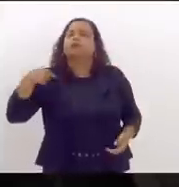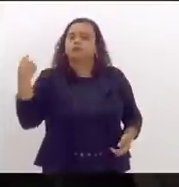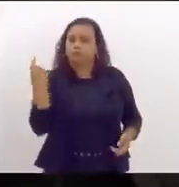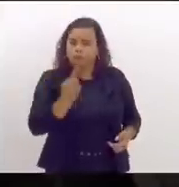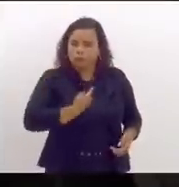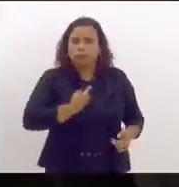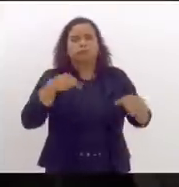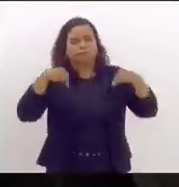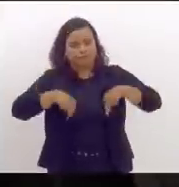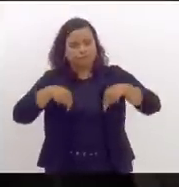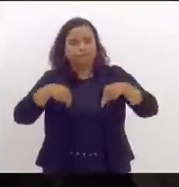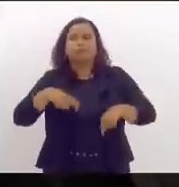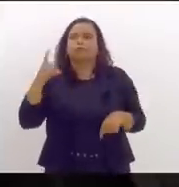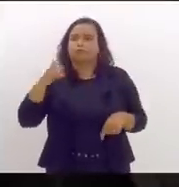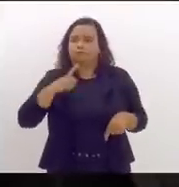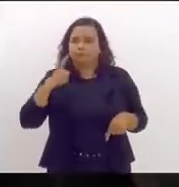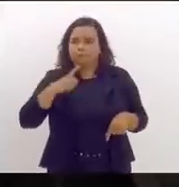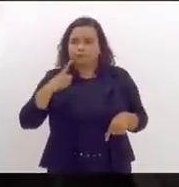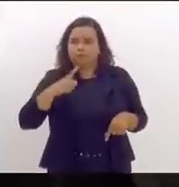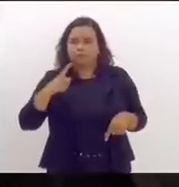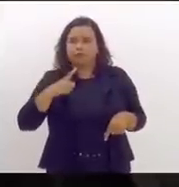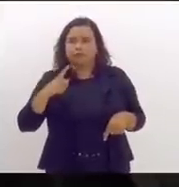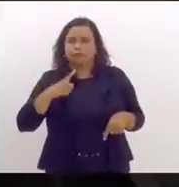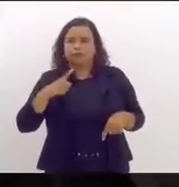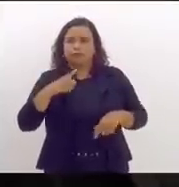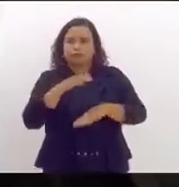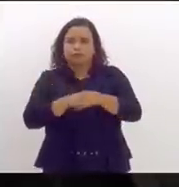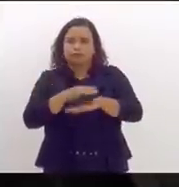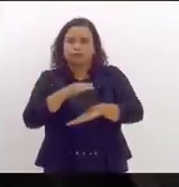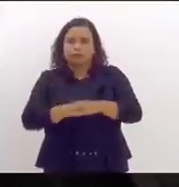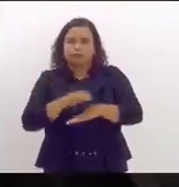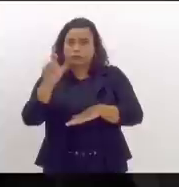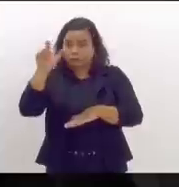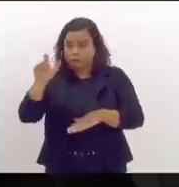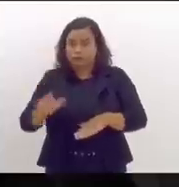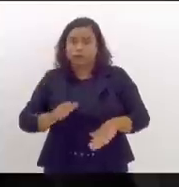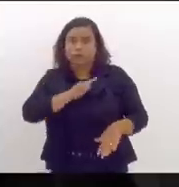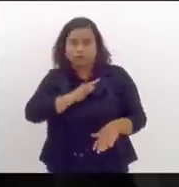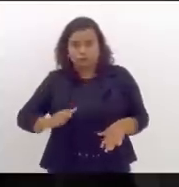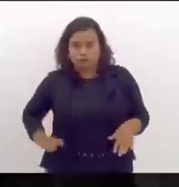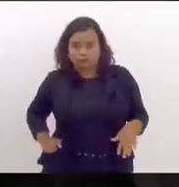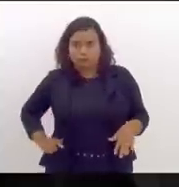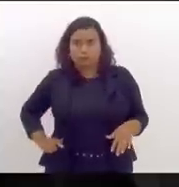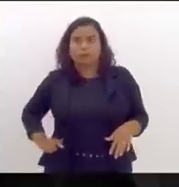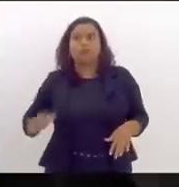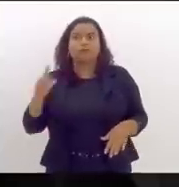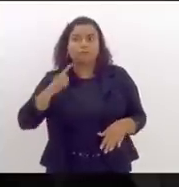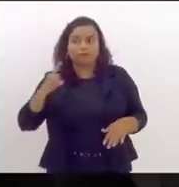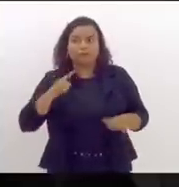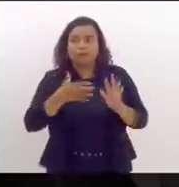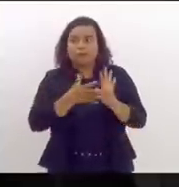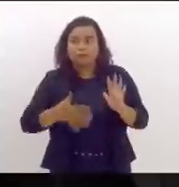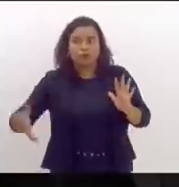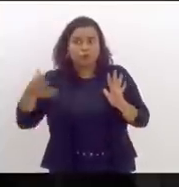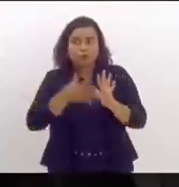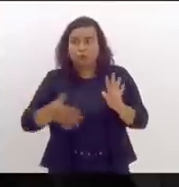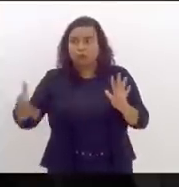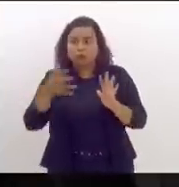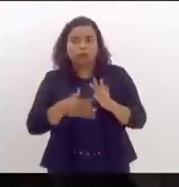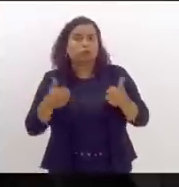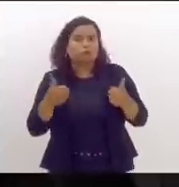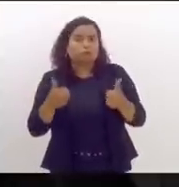neste momento pela própria fala do governador estamos com fluxo de caixa positivo